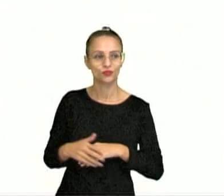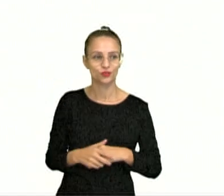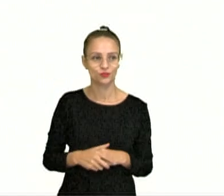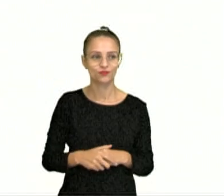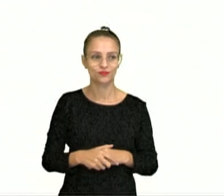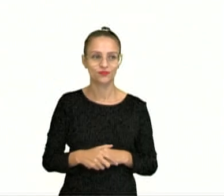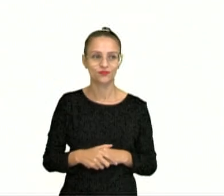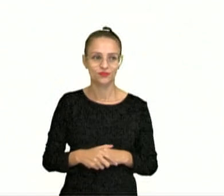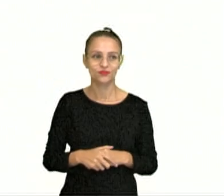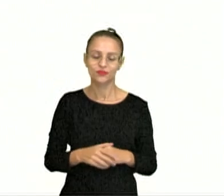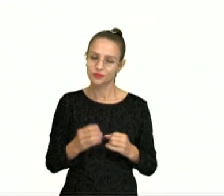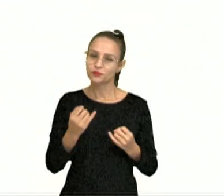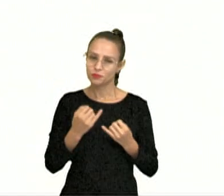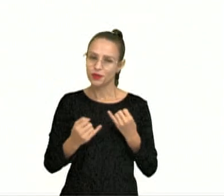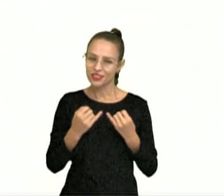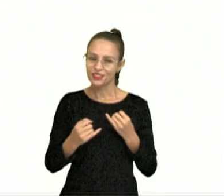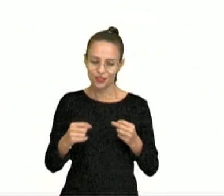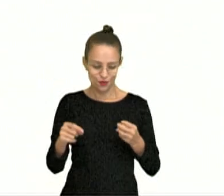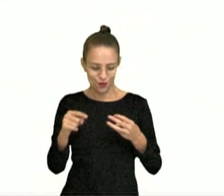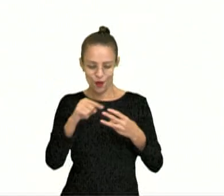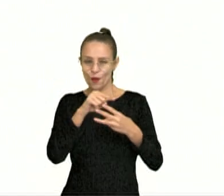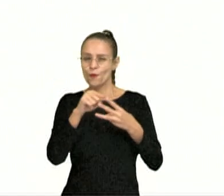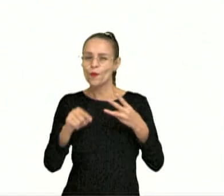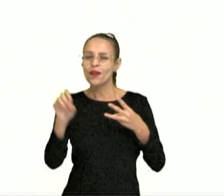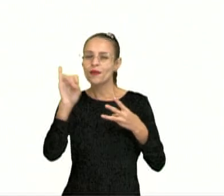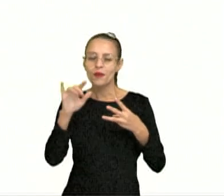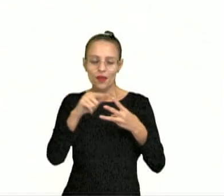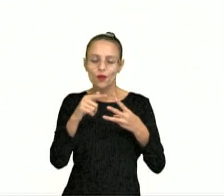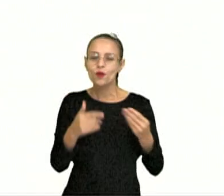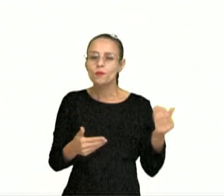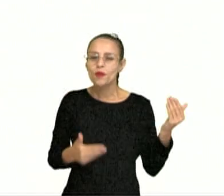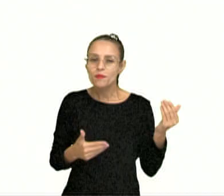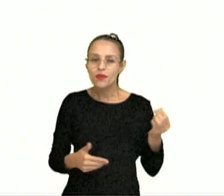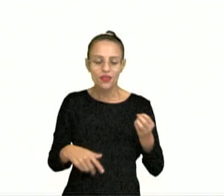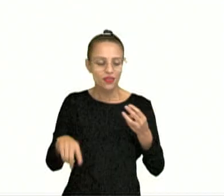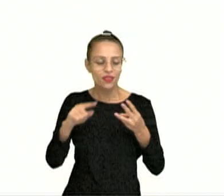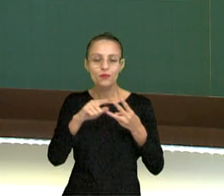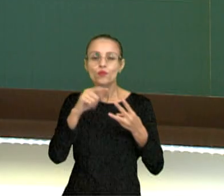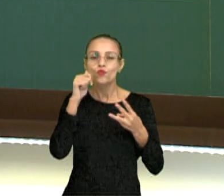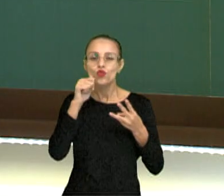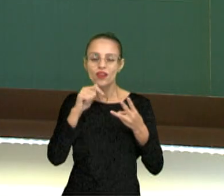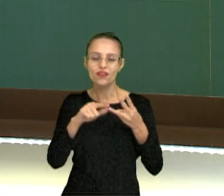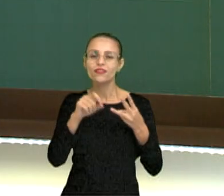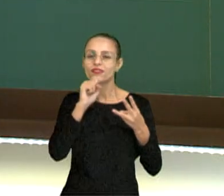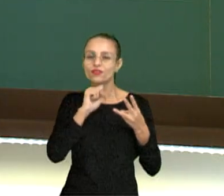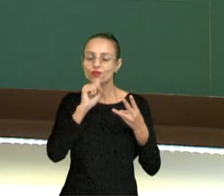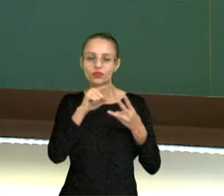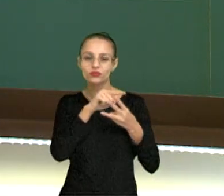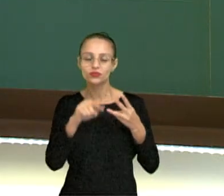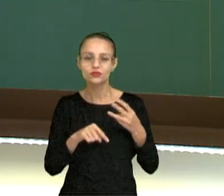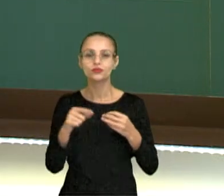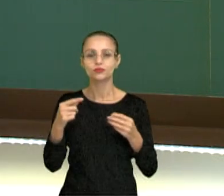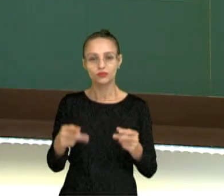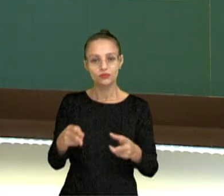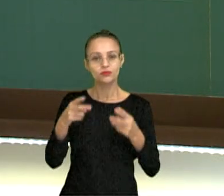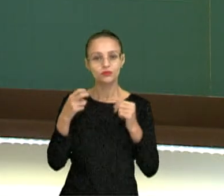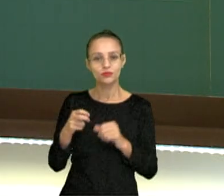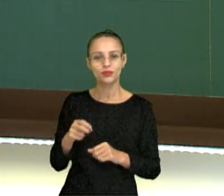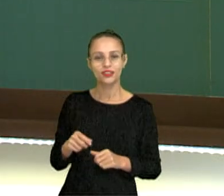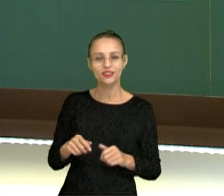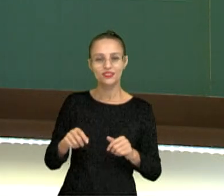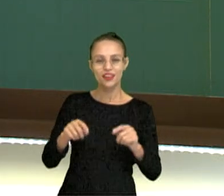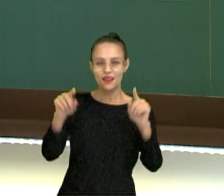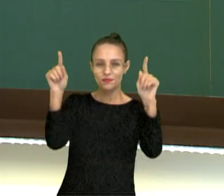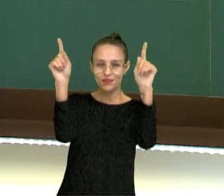Muito parecido com aquelas três imagens do bebezinho, da moça e da idosa. Aqui nós percebemos nas silhuetas